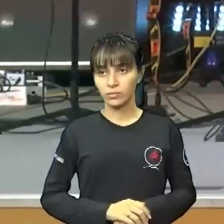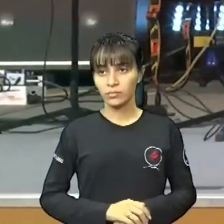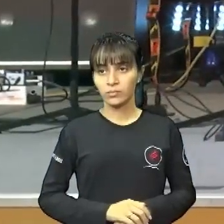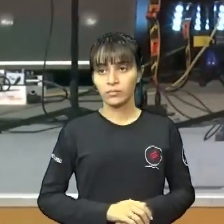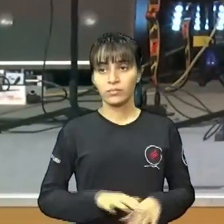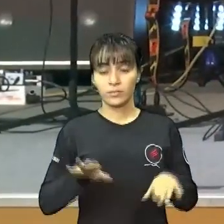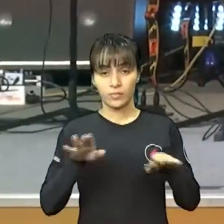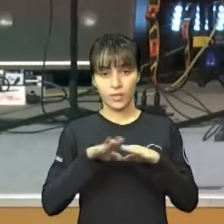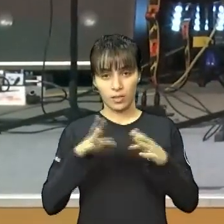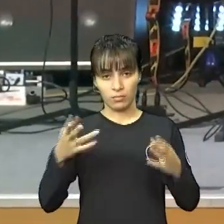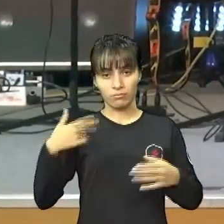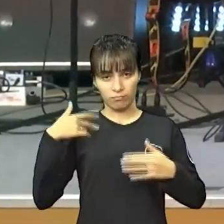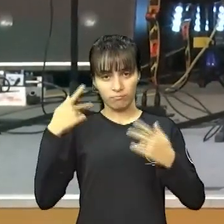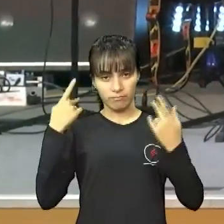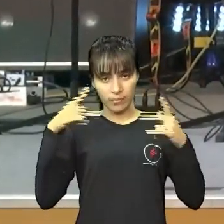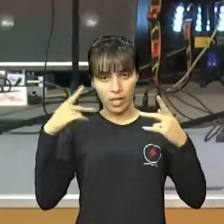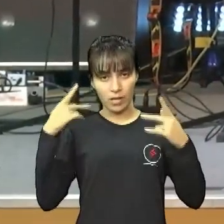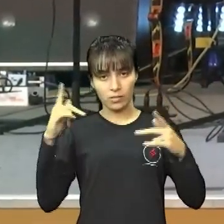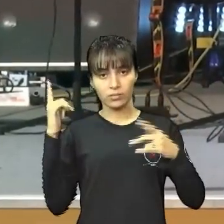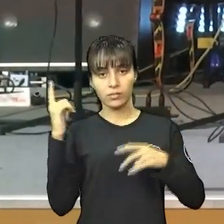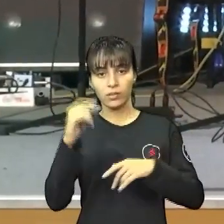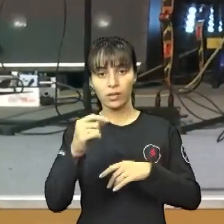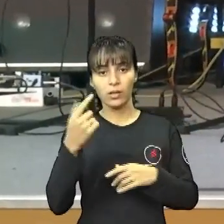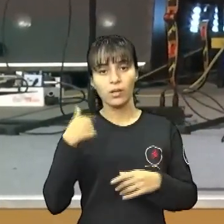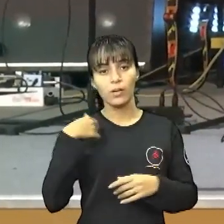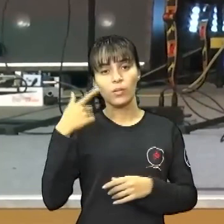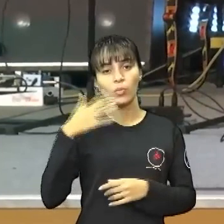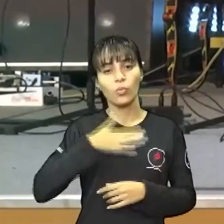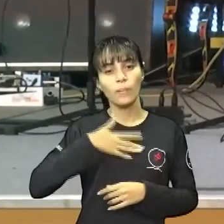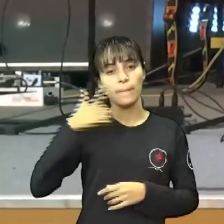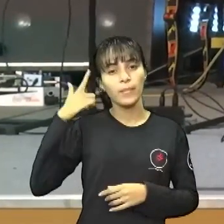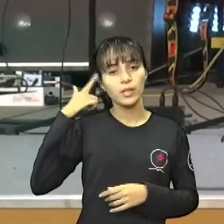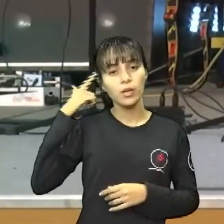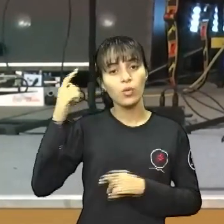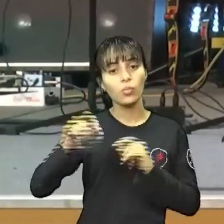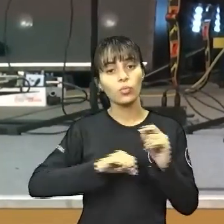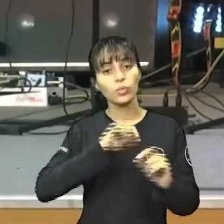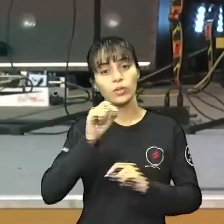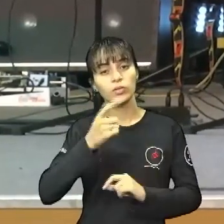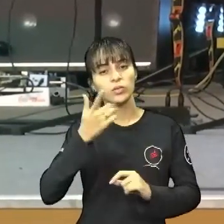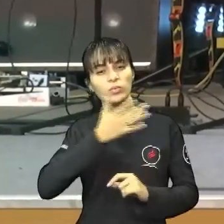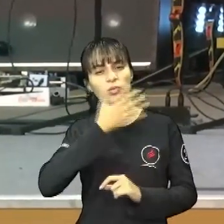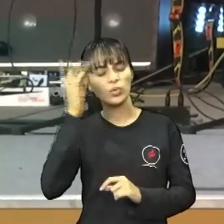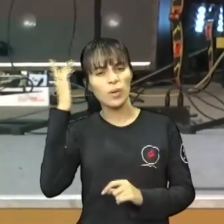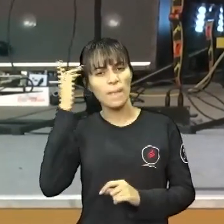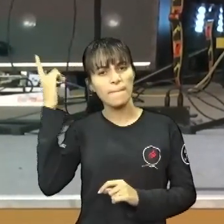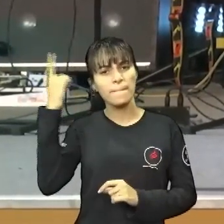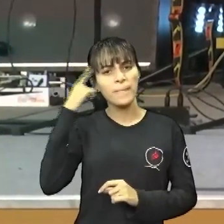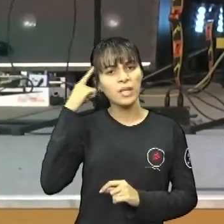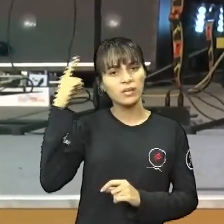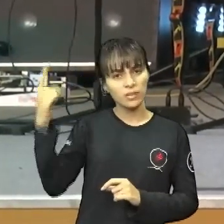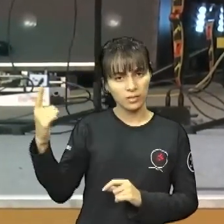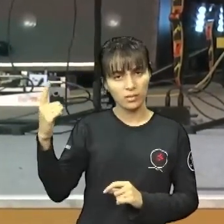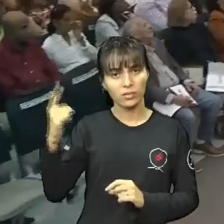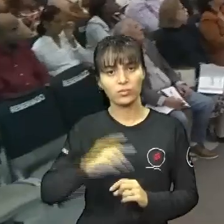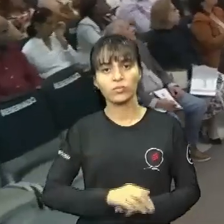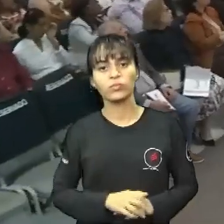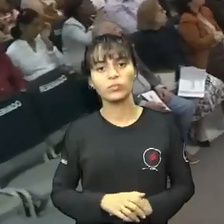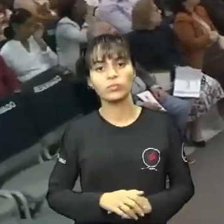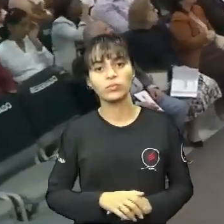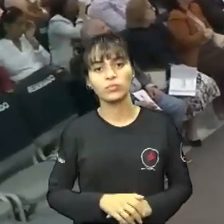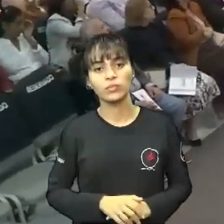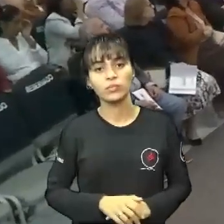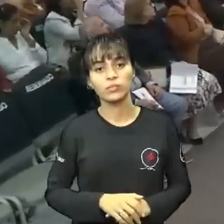quando eu prego eu gosto de pensar o que as pessoas estão pensando e